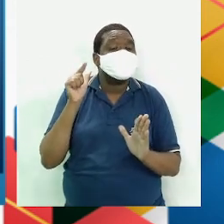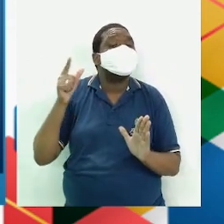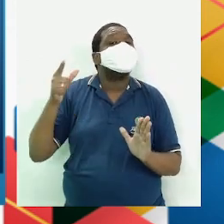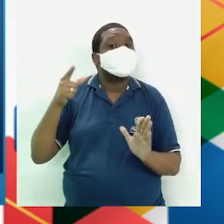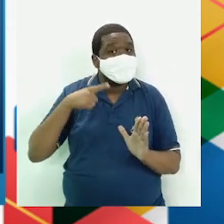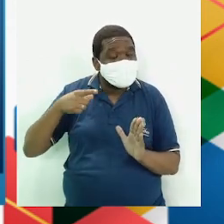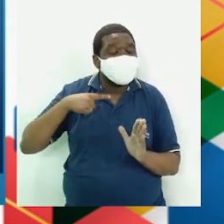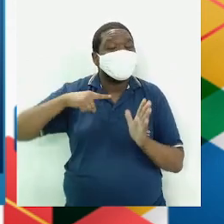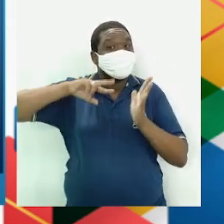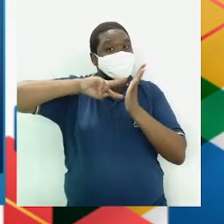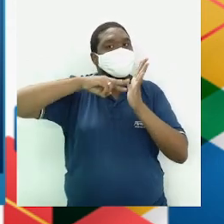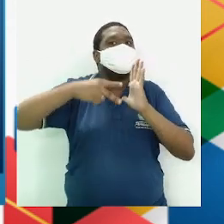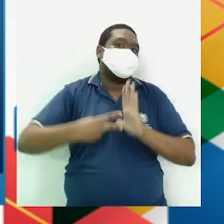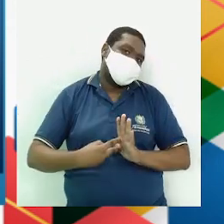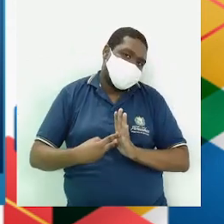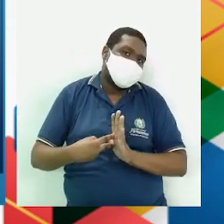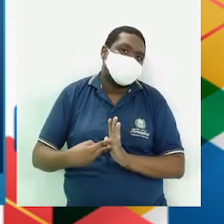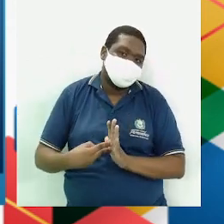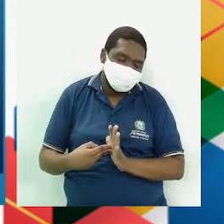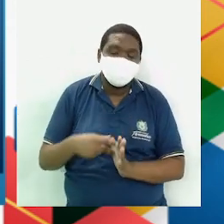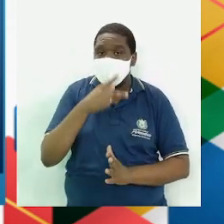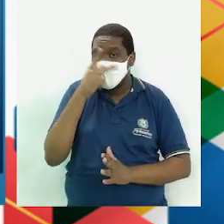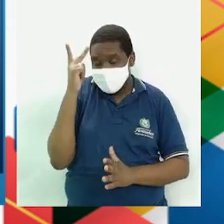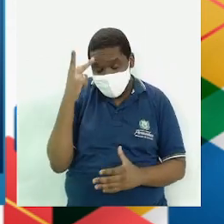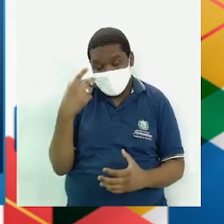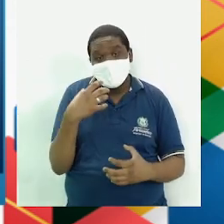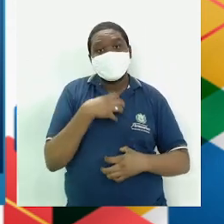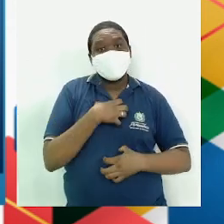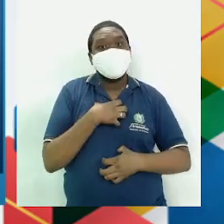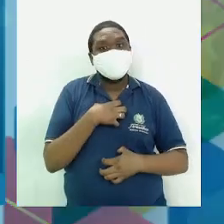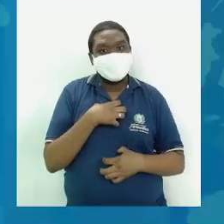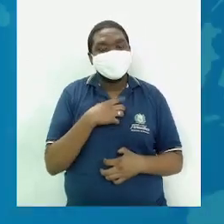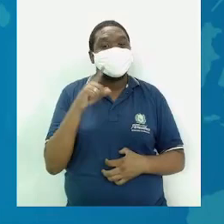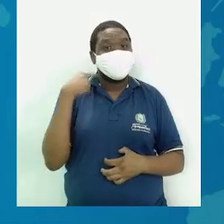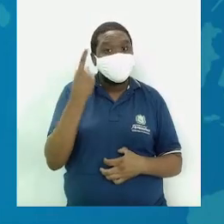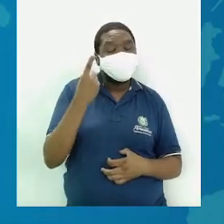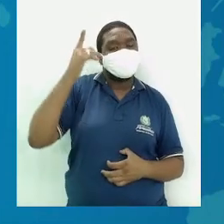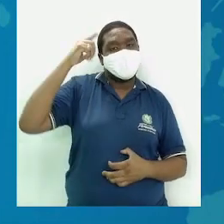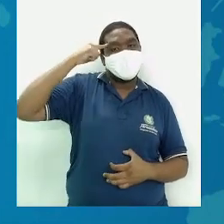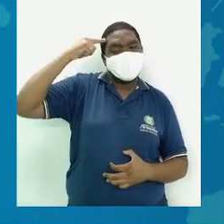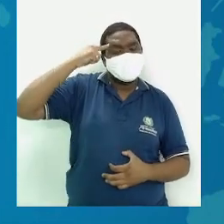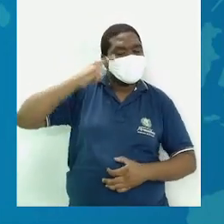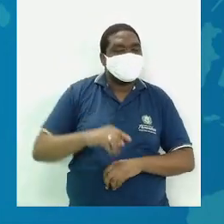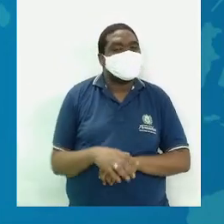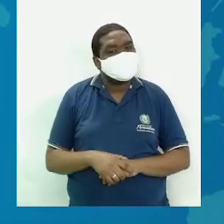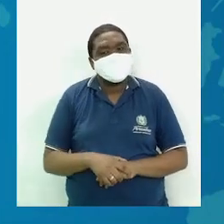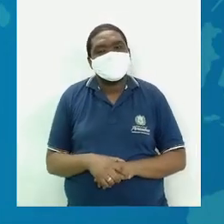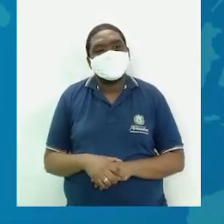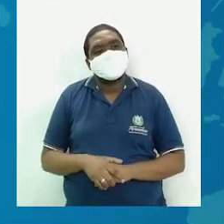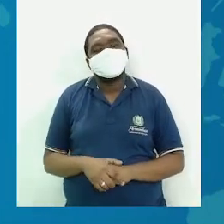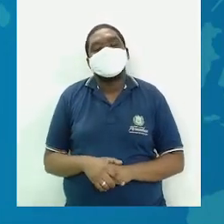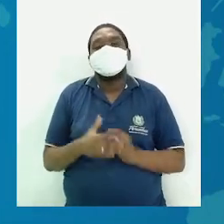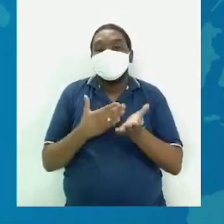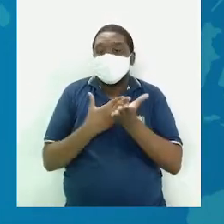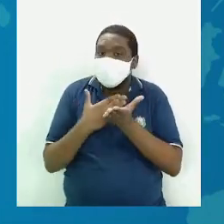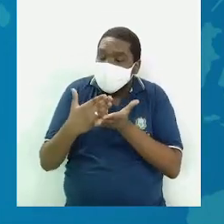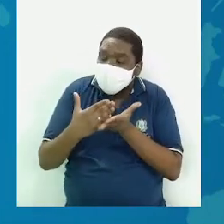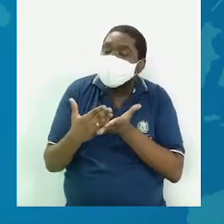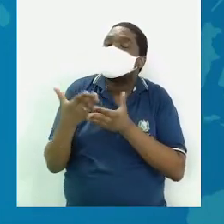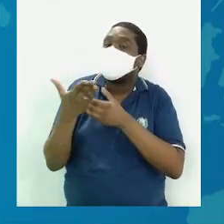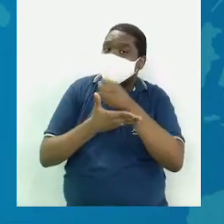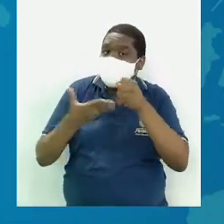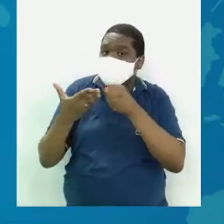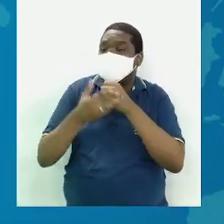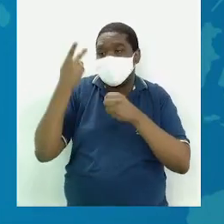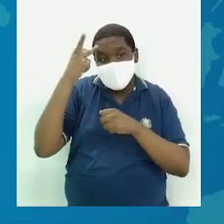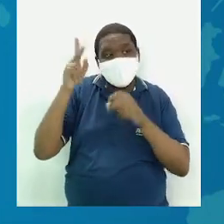pelos sentidos. Né? O homem sente para poder raciocinar. E ali ele começa a base para um ponto